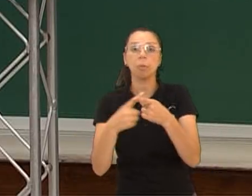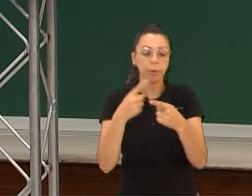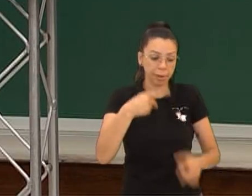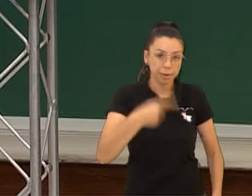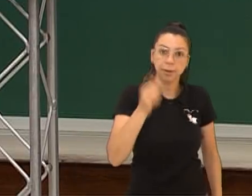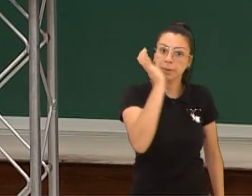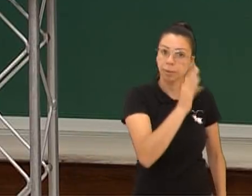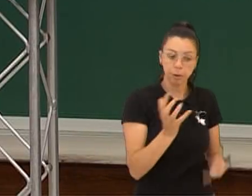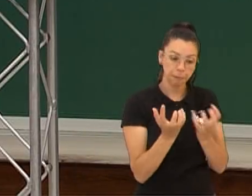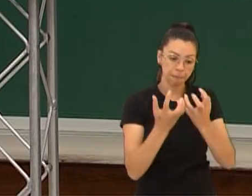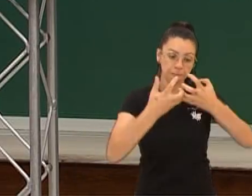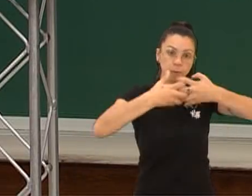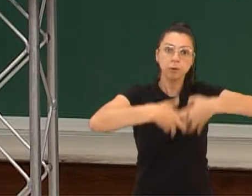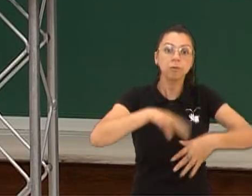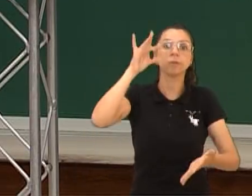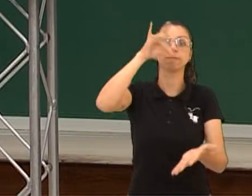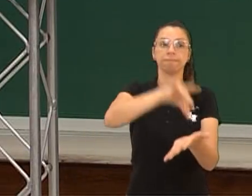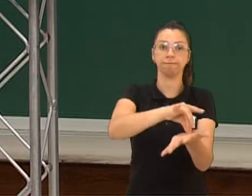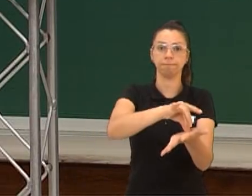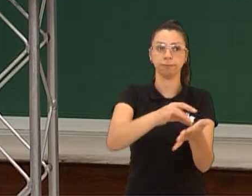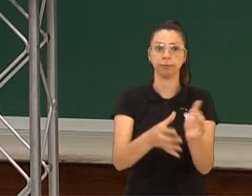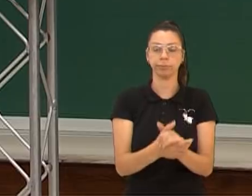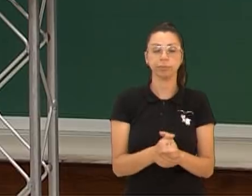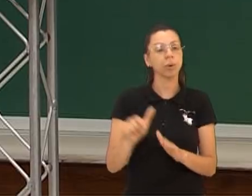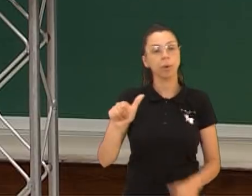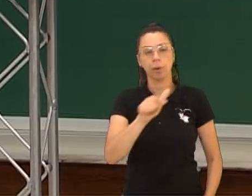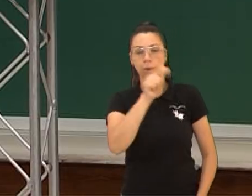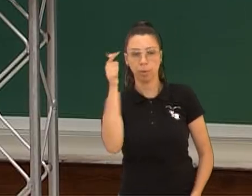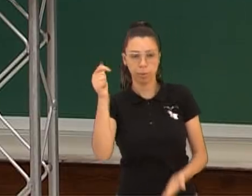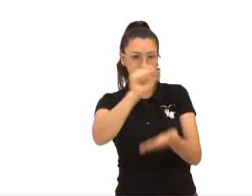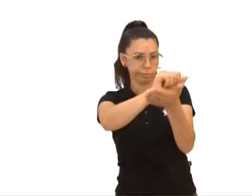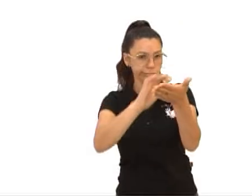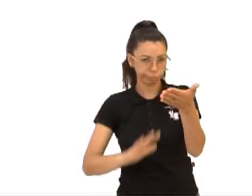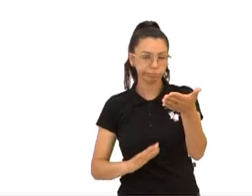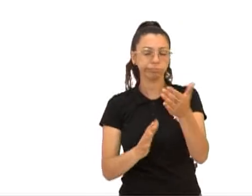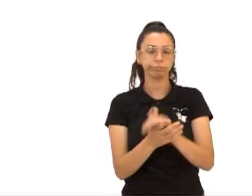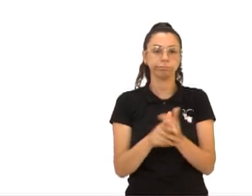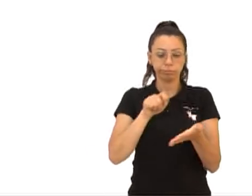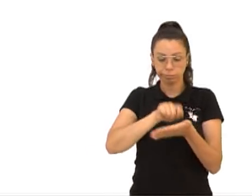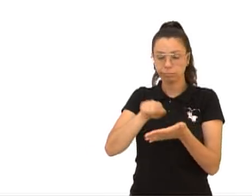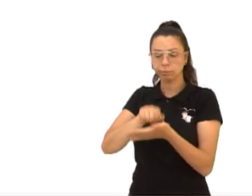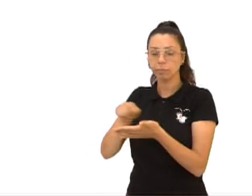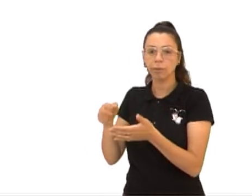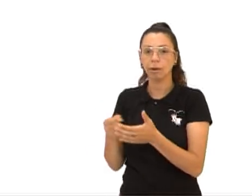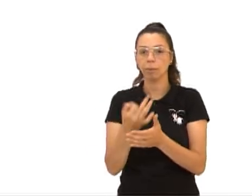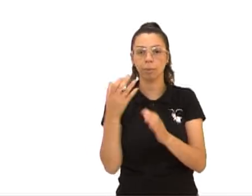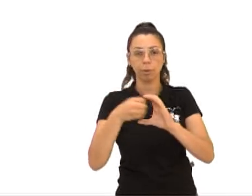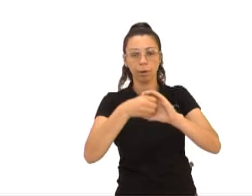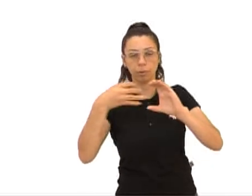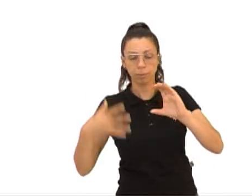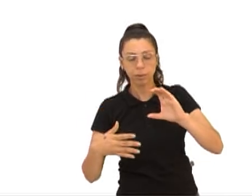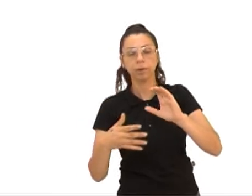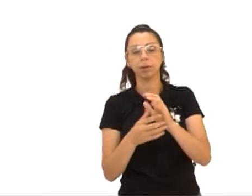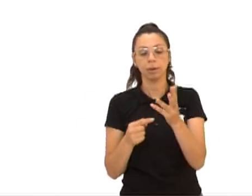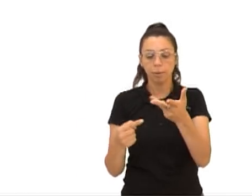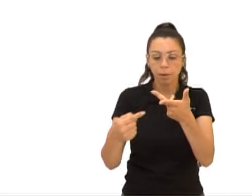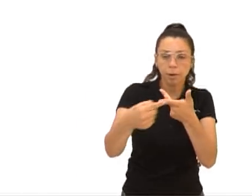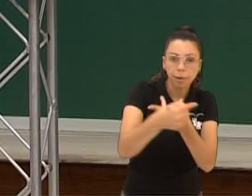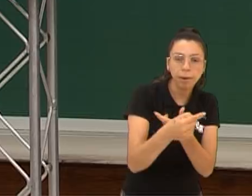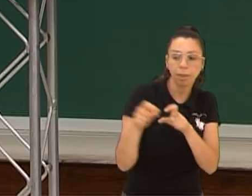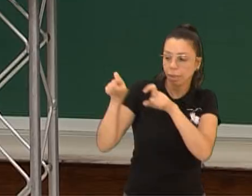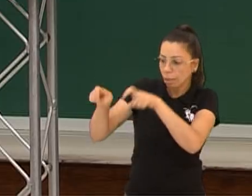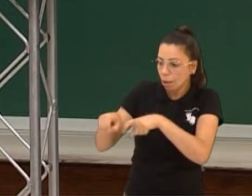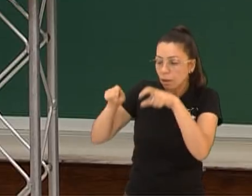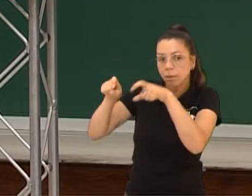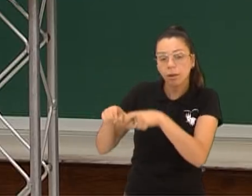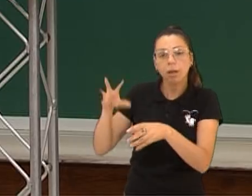de uma forma eficaz. Vamos para mais uma atividade e escreva algumas das características da agricultura na